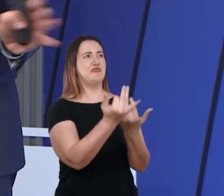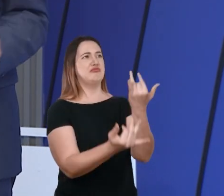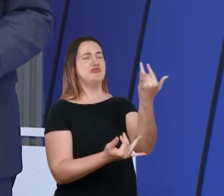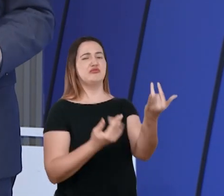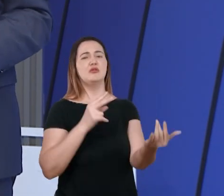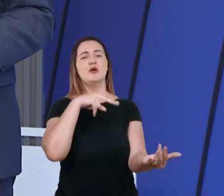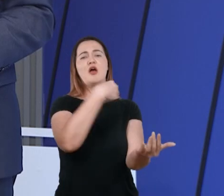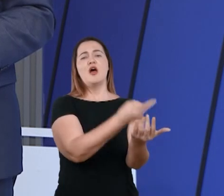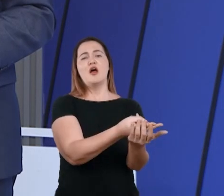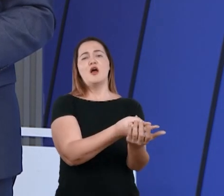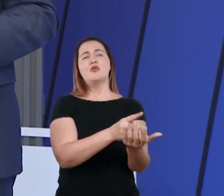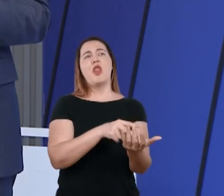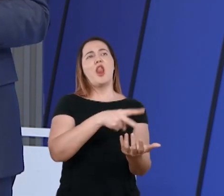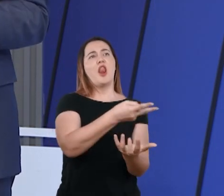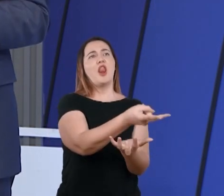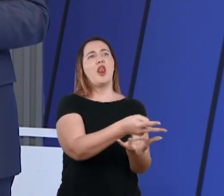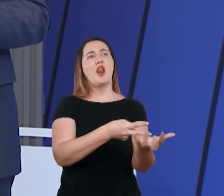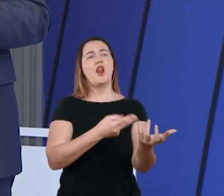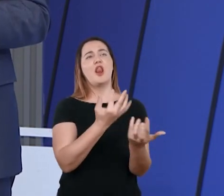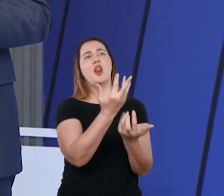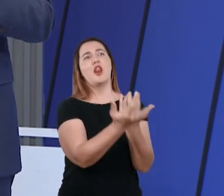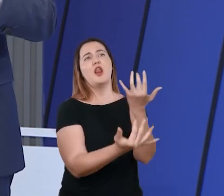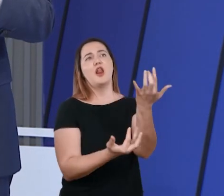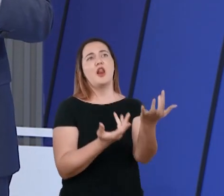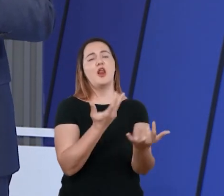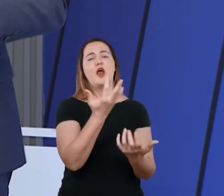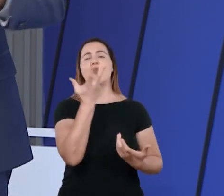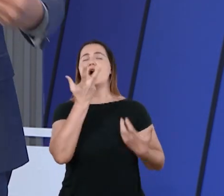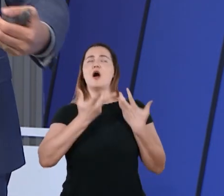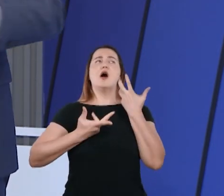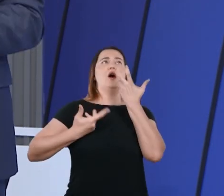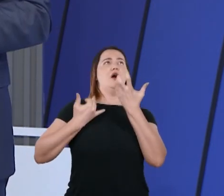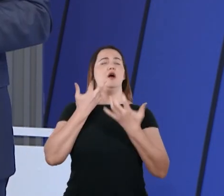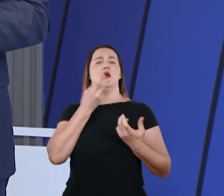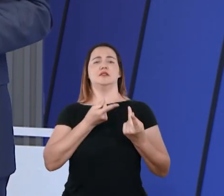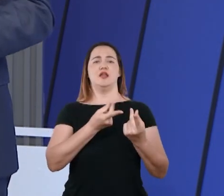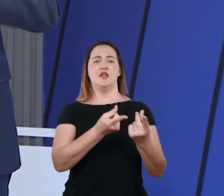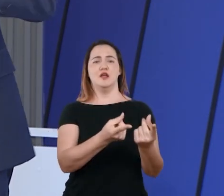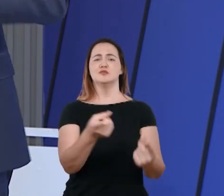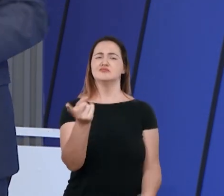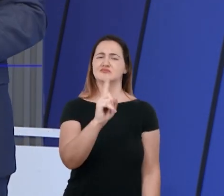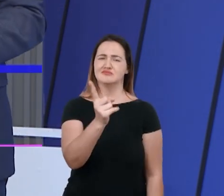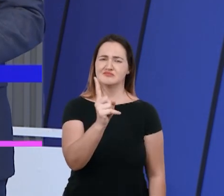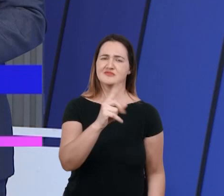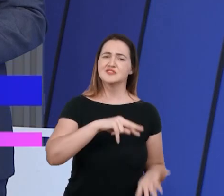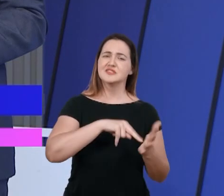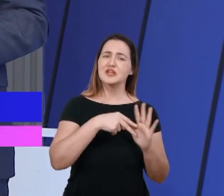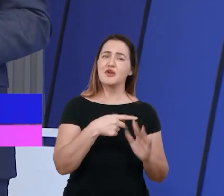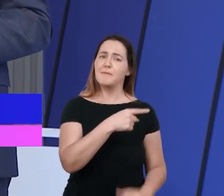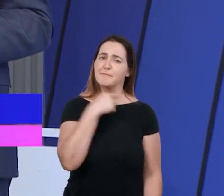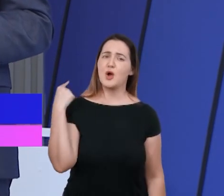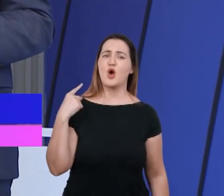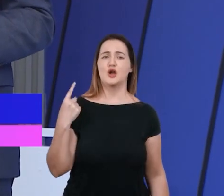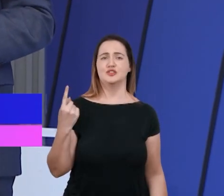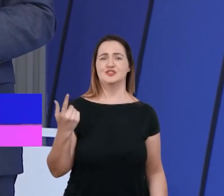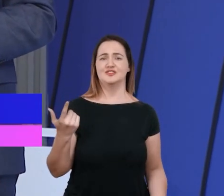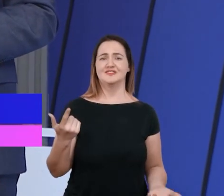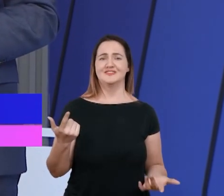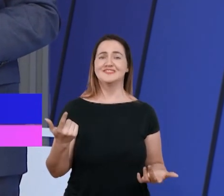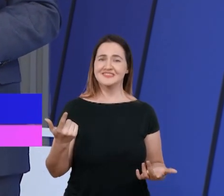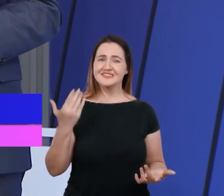Jesus. Mas o inferno, você já sabe o que é o inferno. O inferno é a separação de Deus. O inferno é a segunda morte. E na